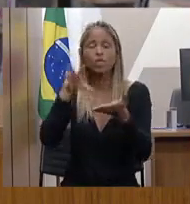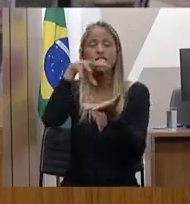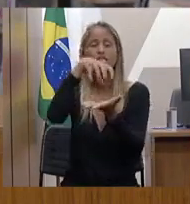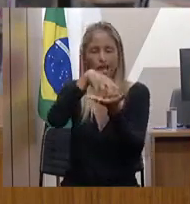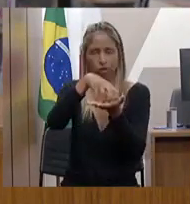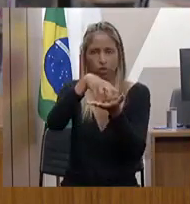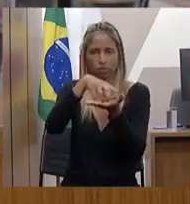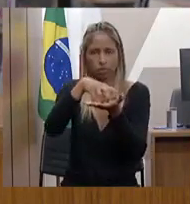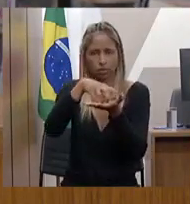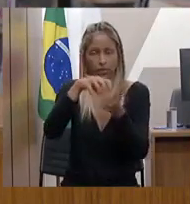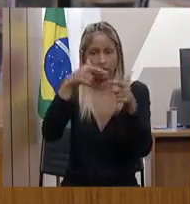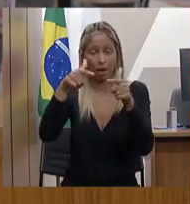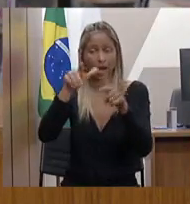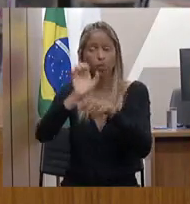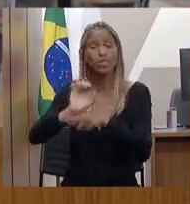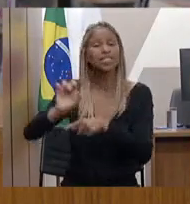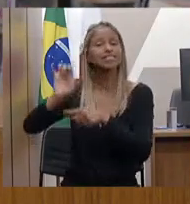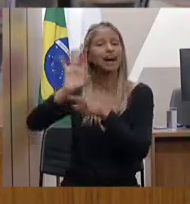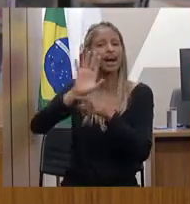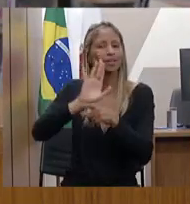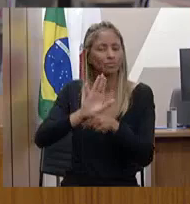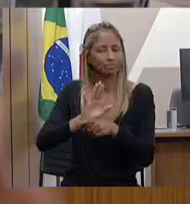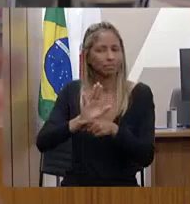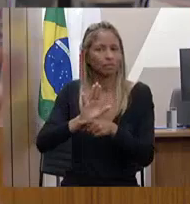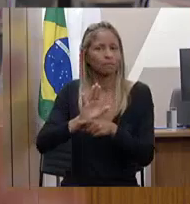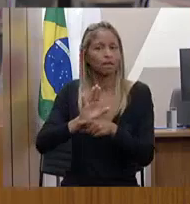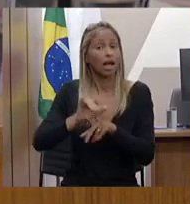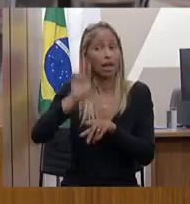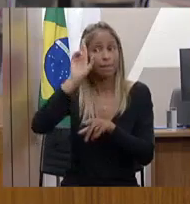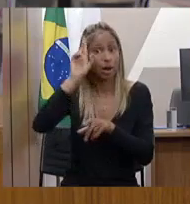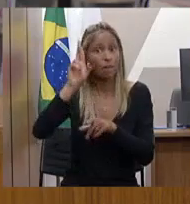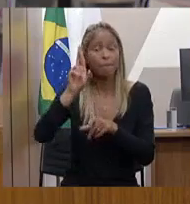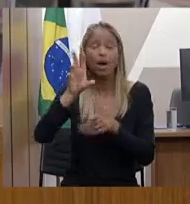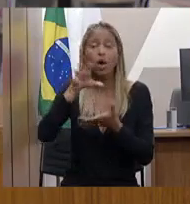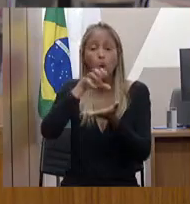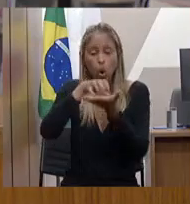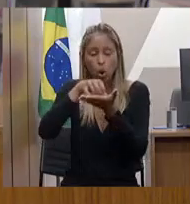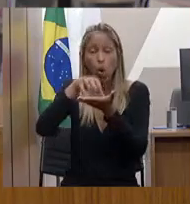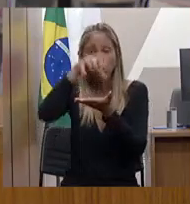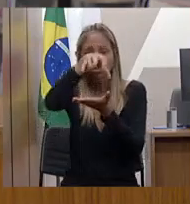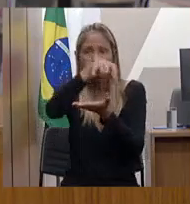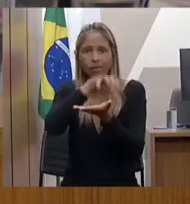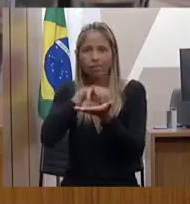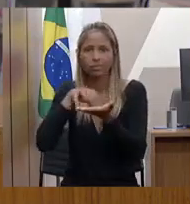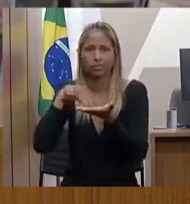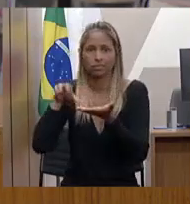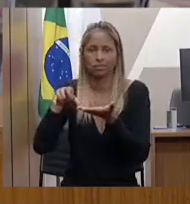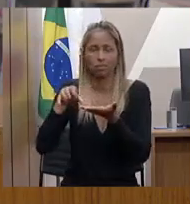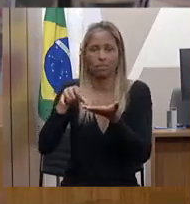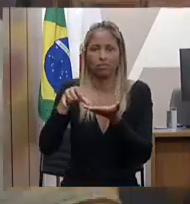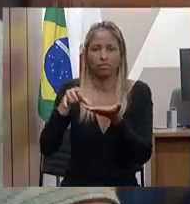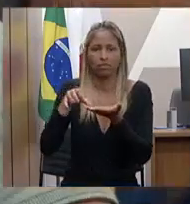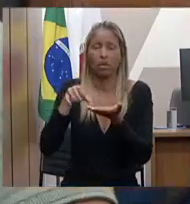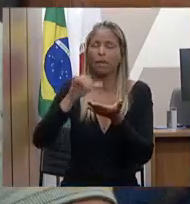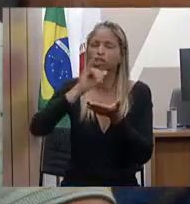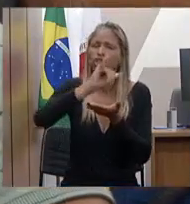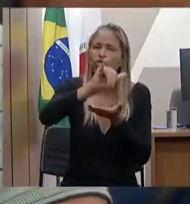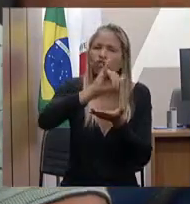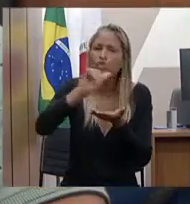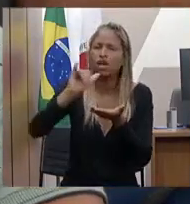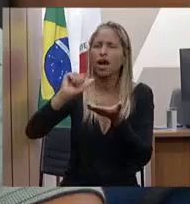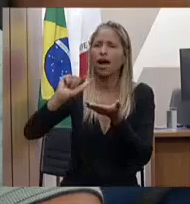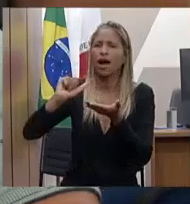de saúde do Trabalhador do Estado ele é a mola mestre para coordenar todos os outros celestes ele é meio assim para divulgar